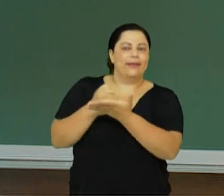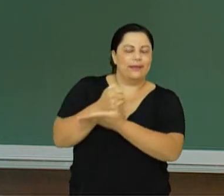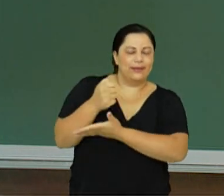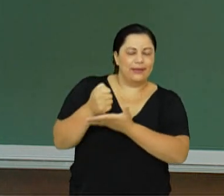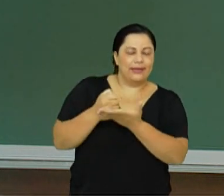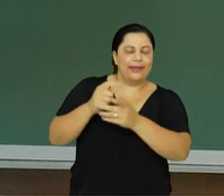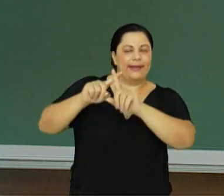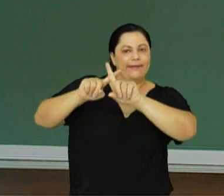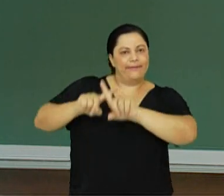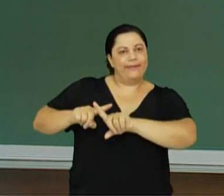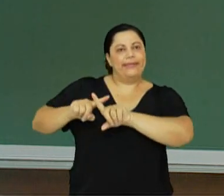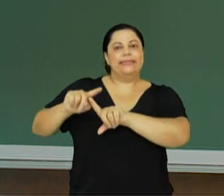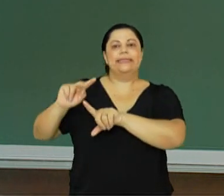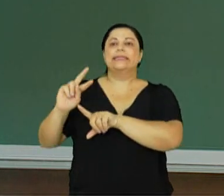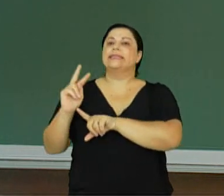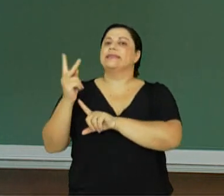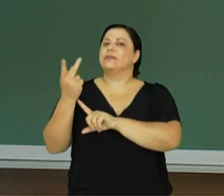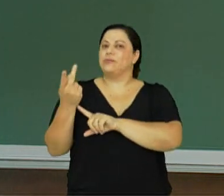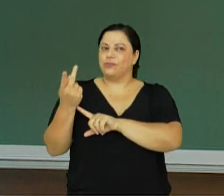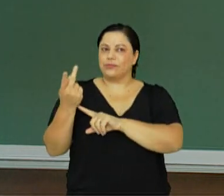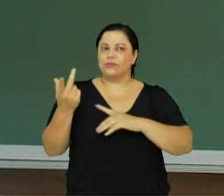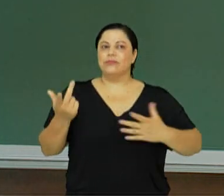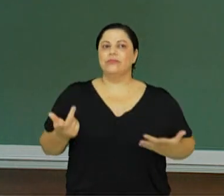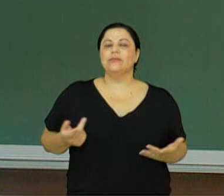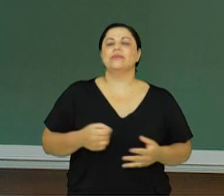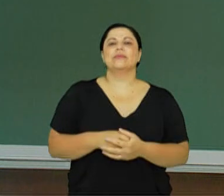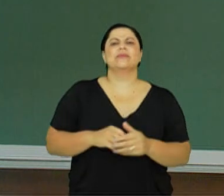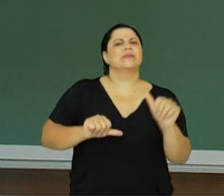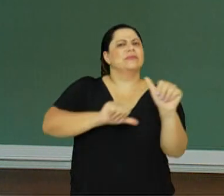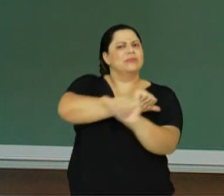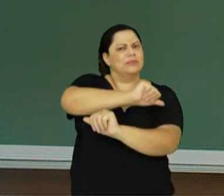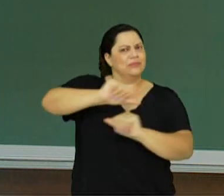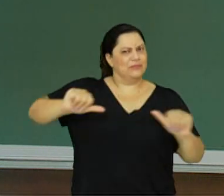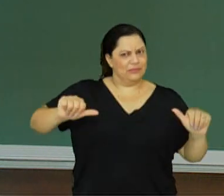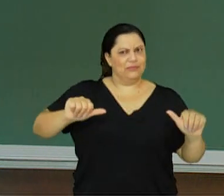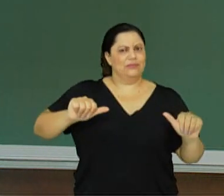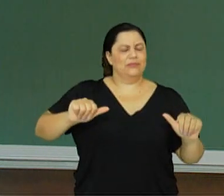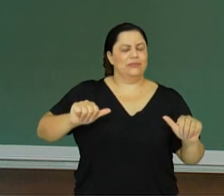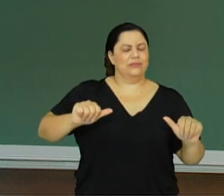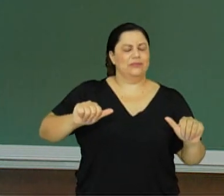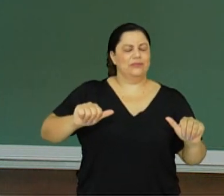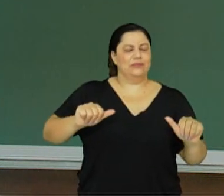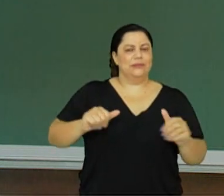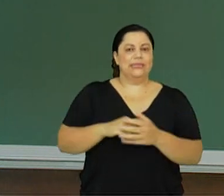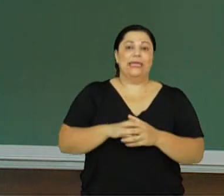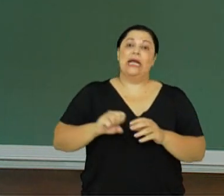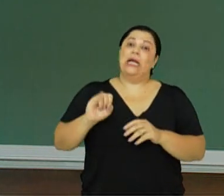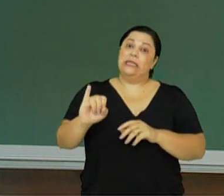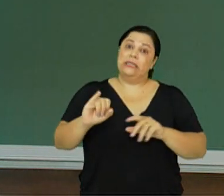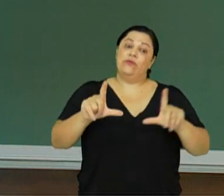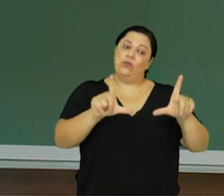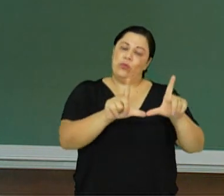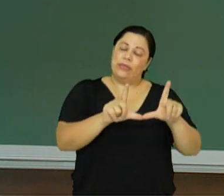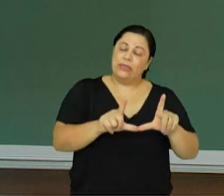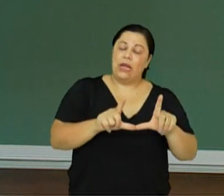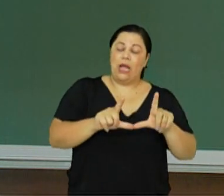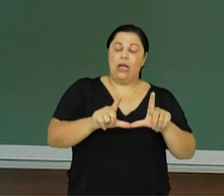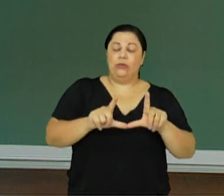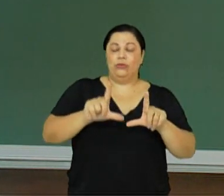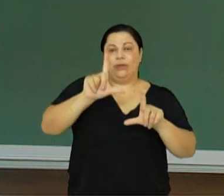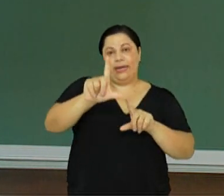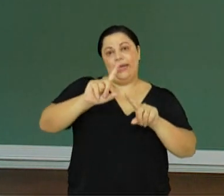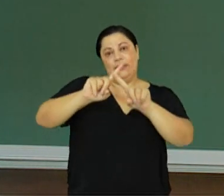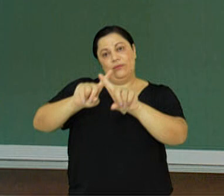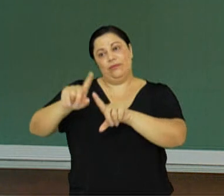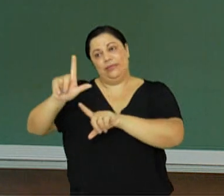a altura. Esta área da base é que vai mudar de acordo com a pirâmide. Se for um quadrado, é lado vezes lado. Se for